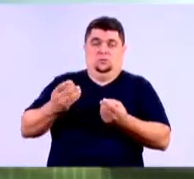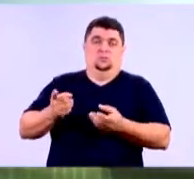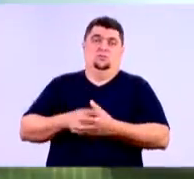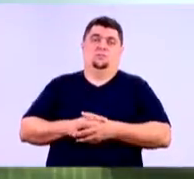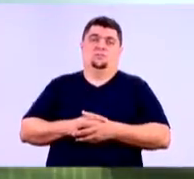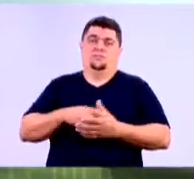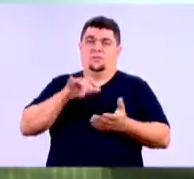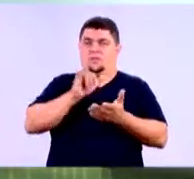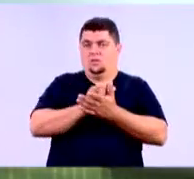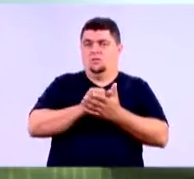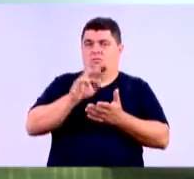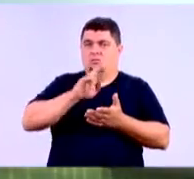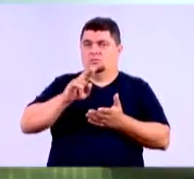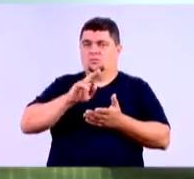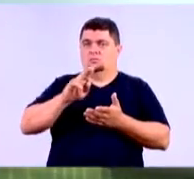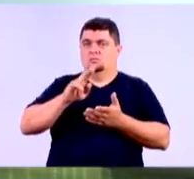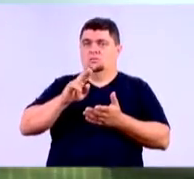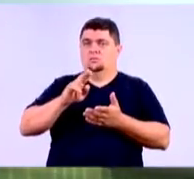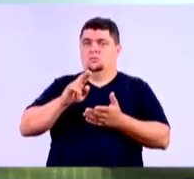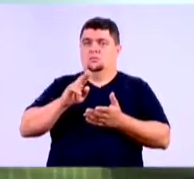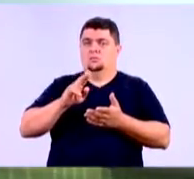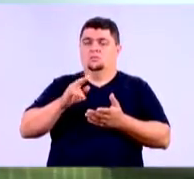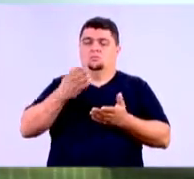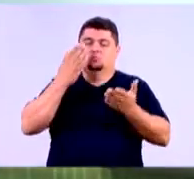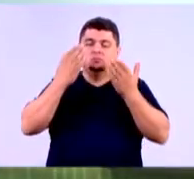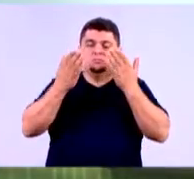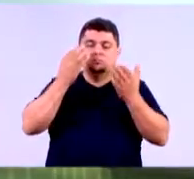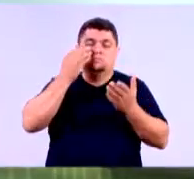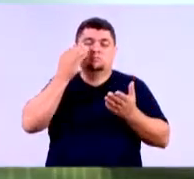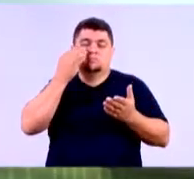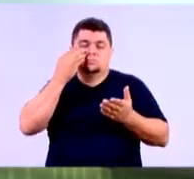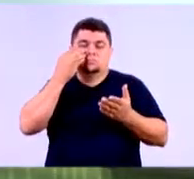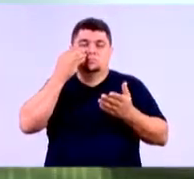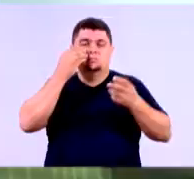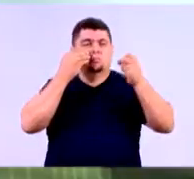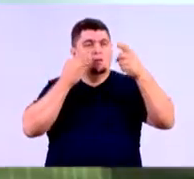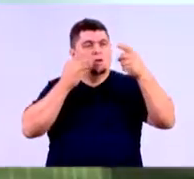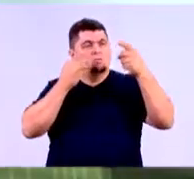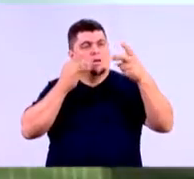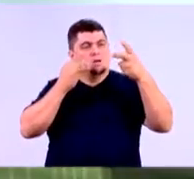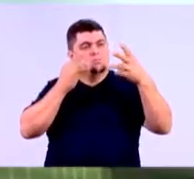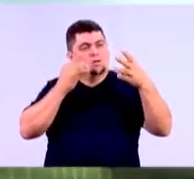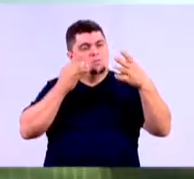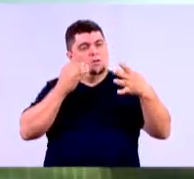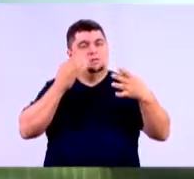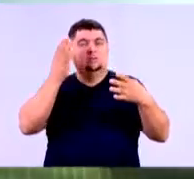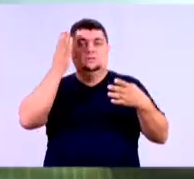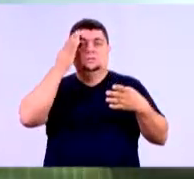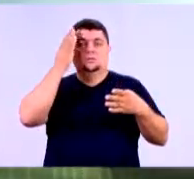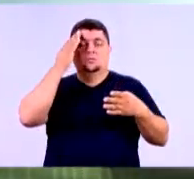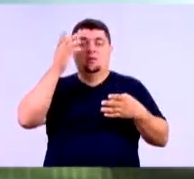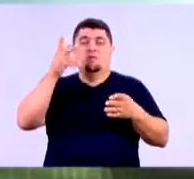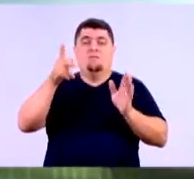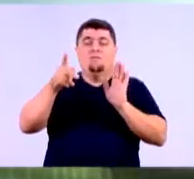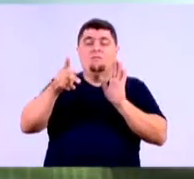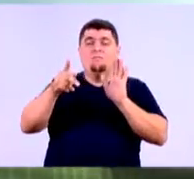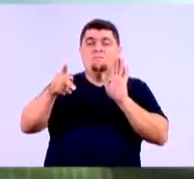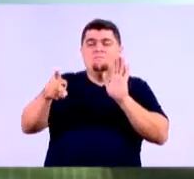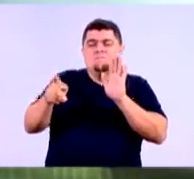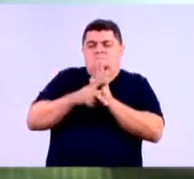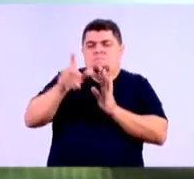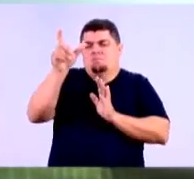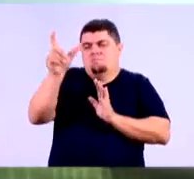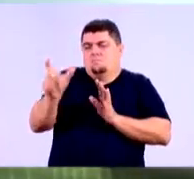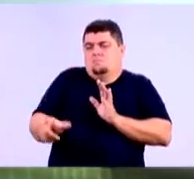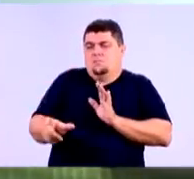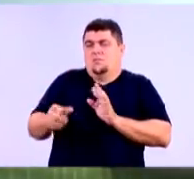utilizada, você faz um cadastro da pessoa e depois é analisado item a item para então ser formado um conceito a respeito daquela pessoa, para